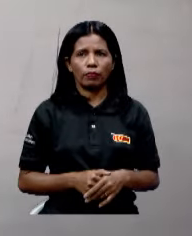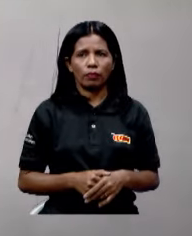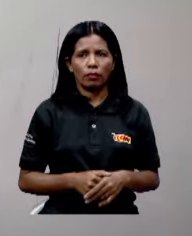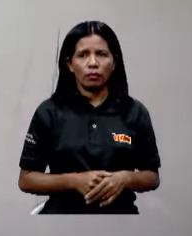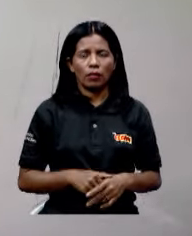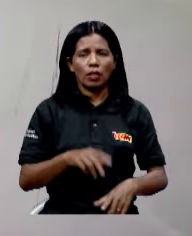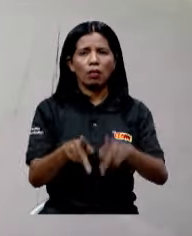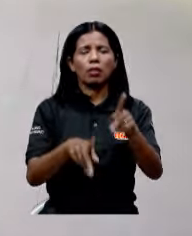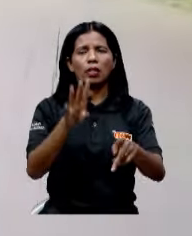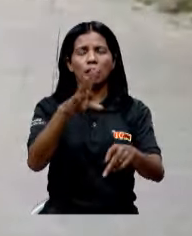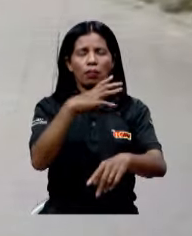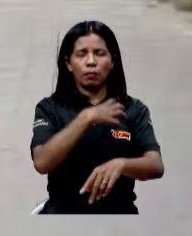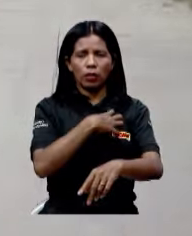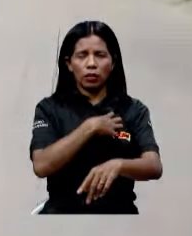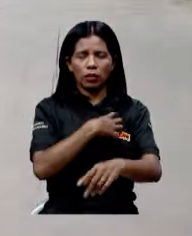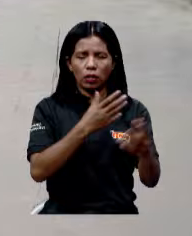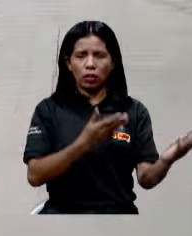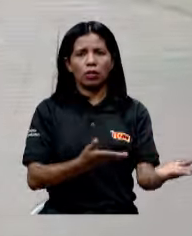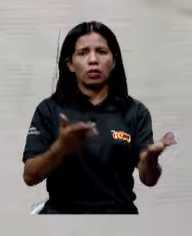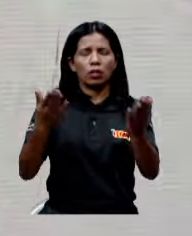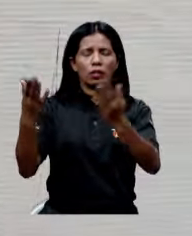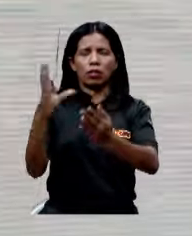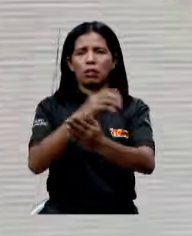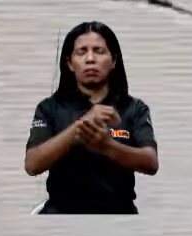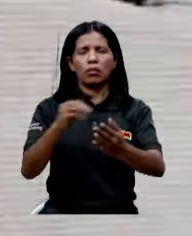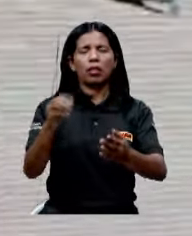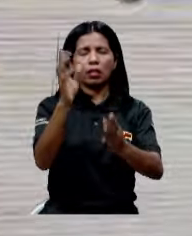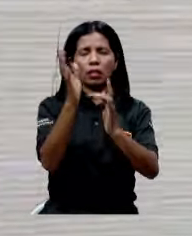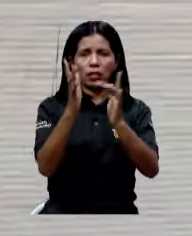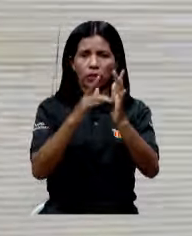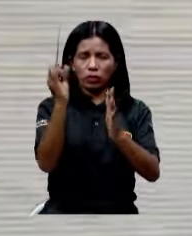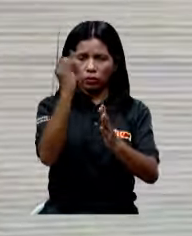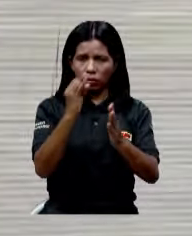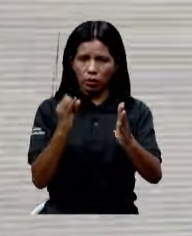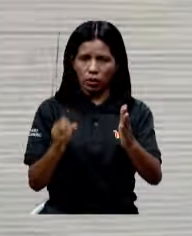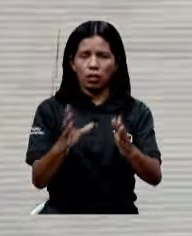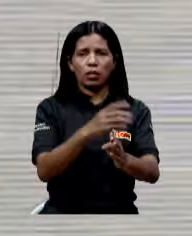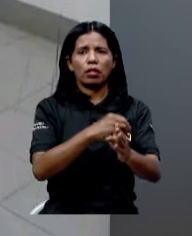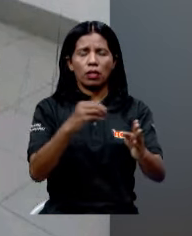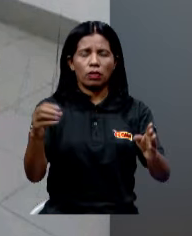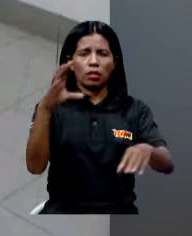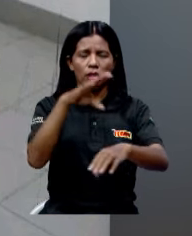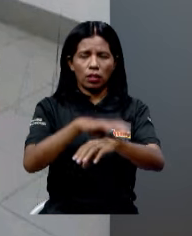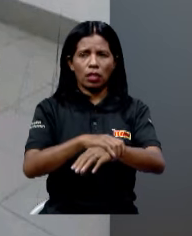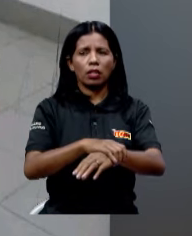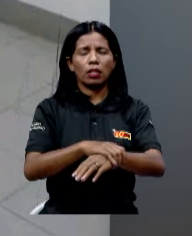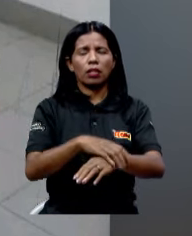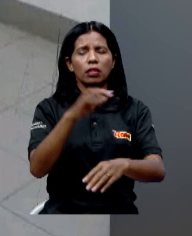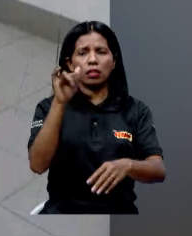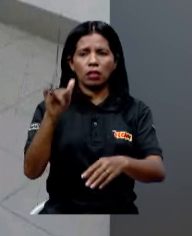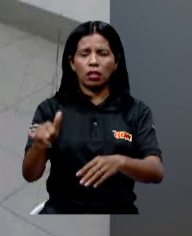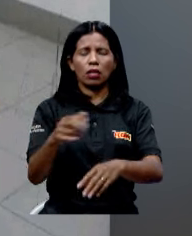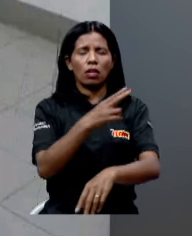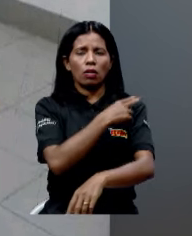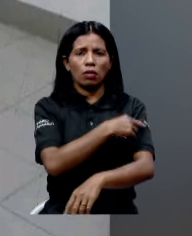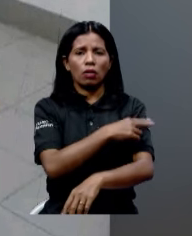Suspeito na Inhat, né? Polícia Loriba, Esquadra Cristo Rei, onde rala o processo de identificação, não detém durante horas e tunulo resta